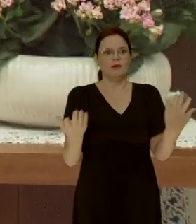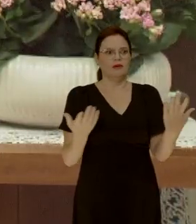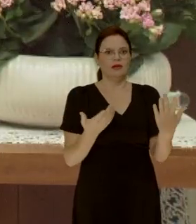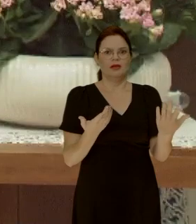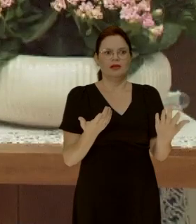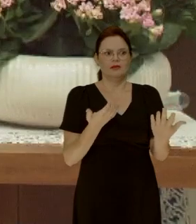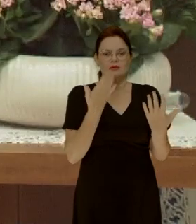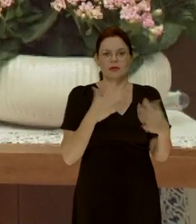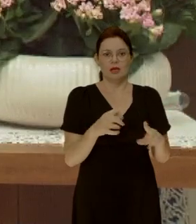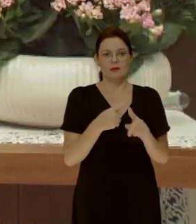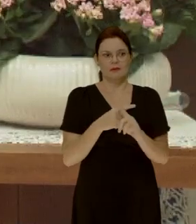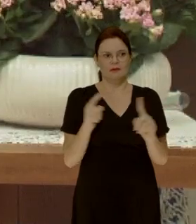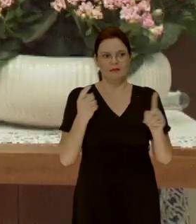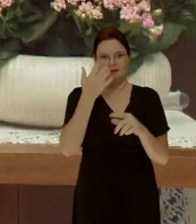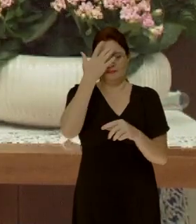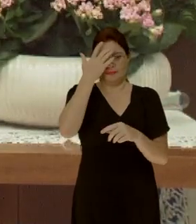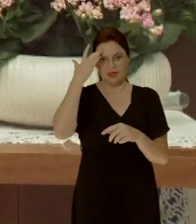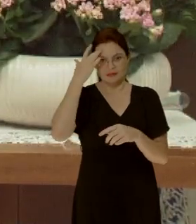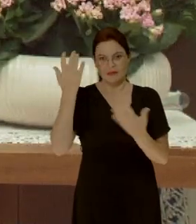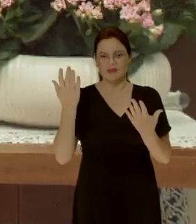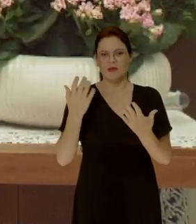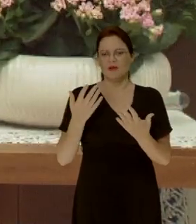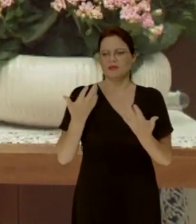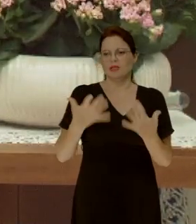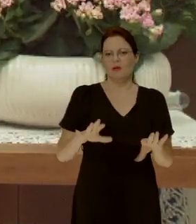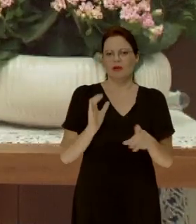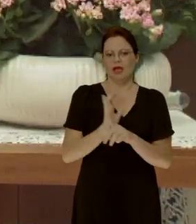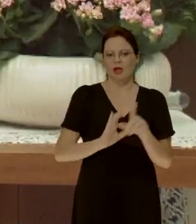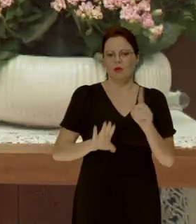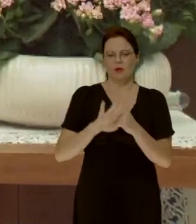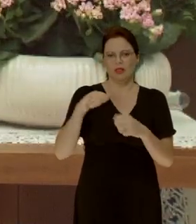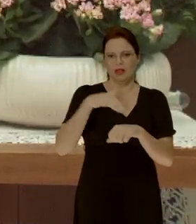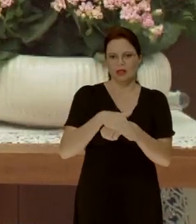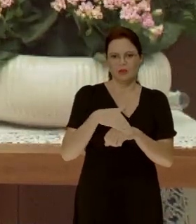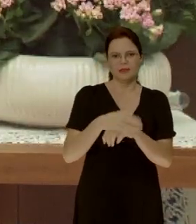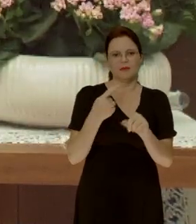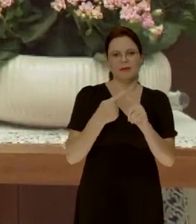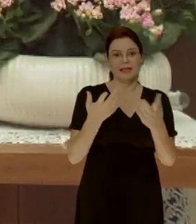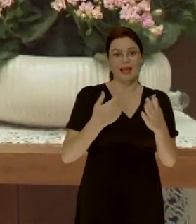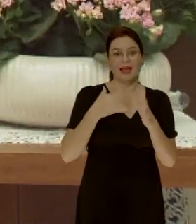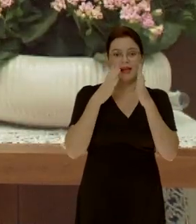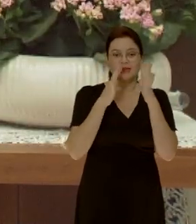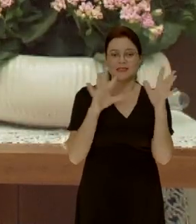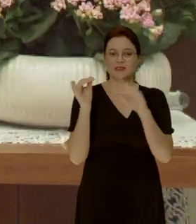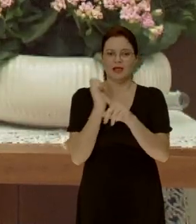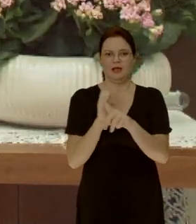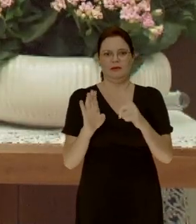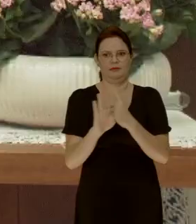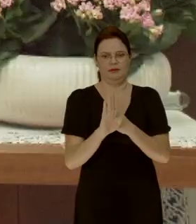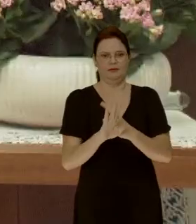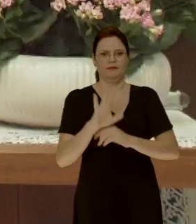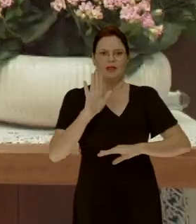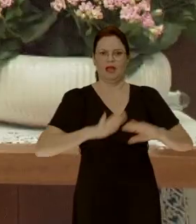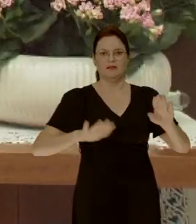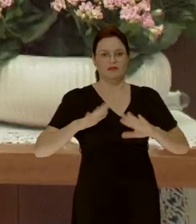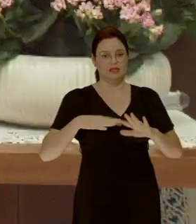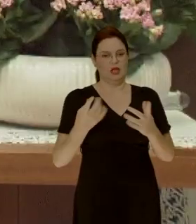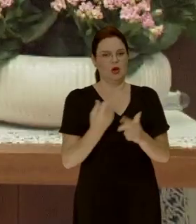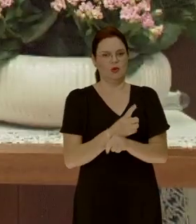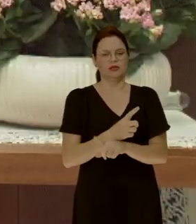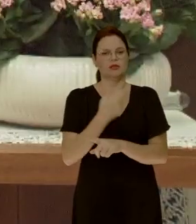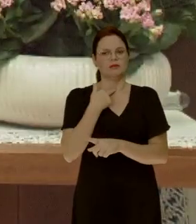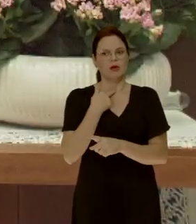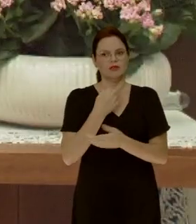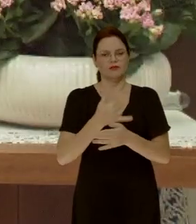cultos à noite para vir para a escola bíblica. E aqui, às vezes, tem o contrário, né? Não pode. Irmãos, não